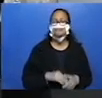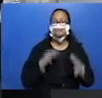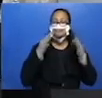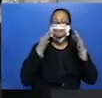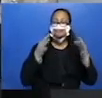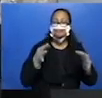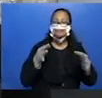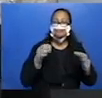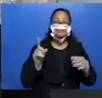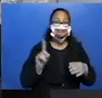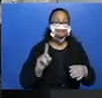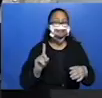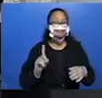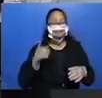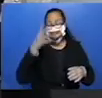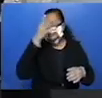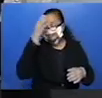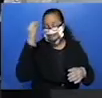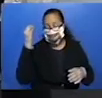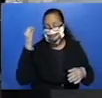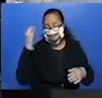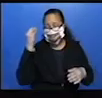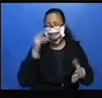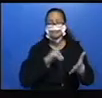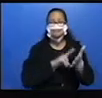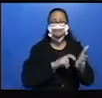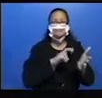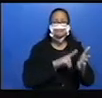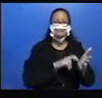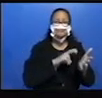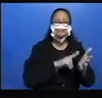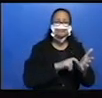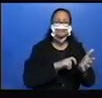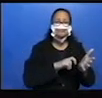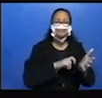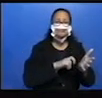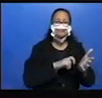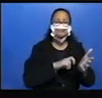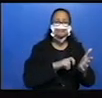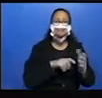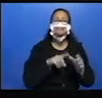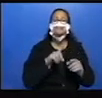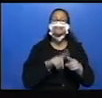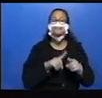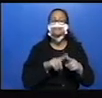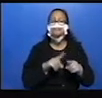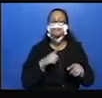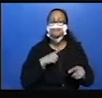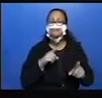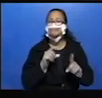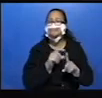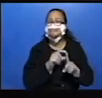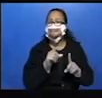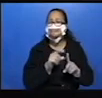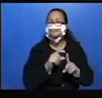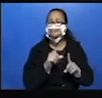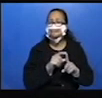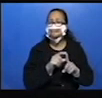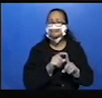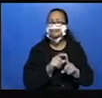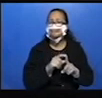Atenção, não esqueça de ler o vocabulário, porque no nosso vocabulário tem as palavras, olha, cruzeiros,